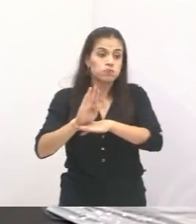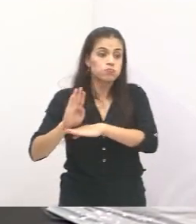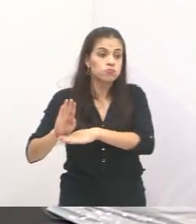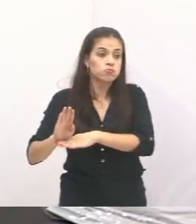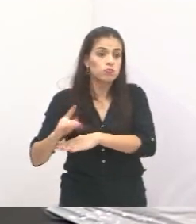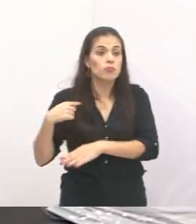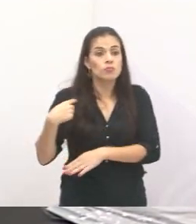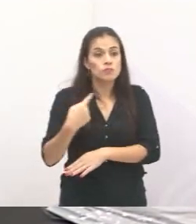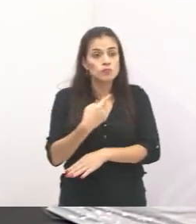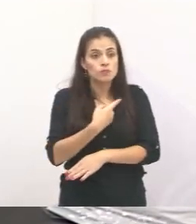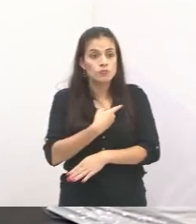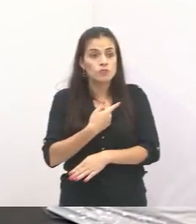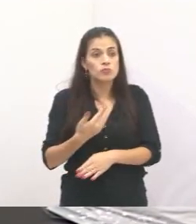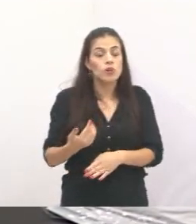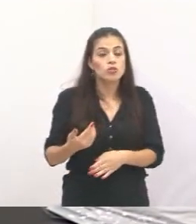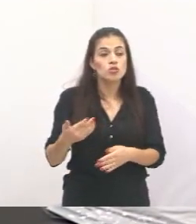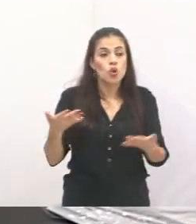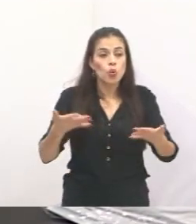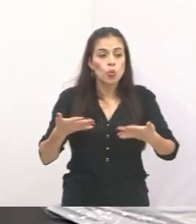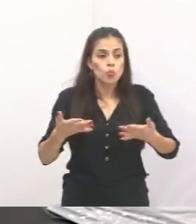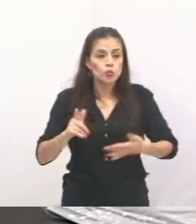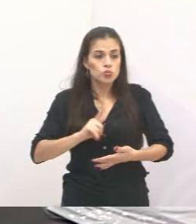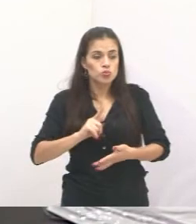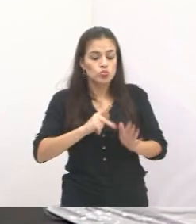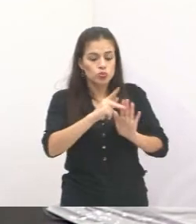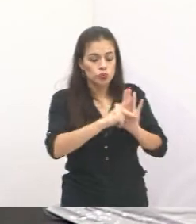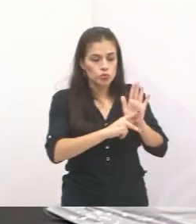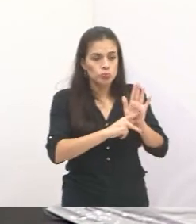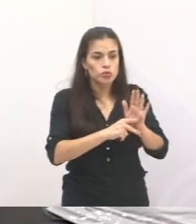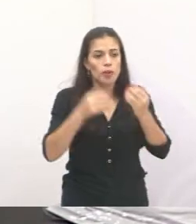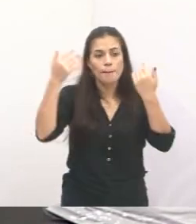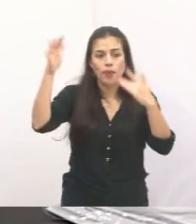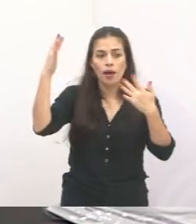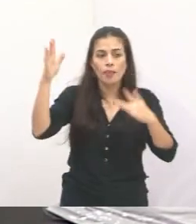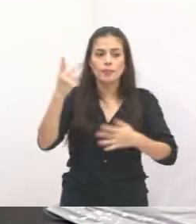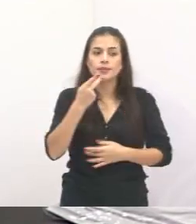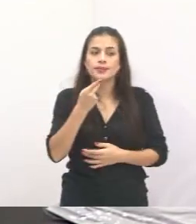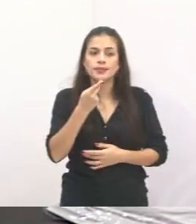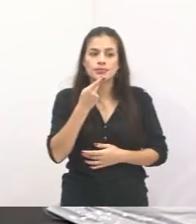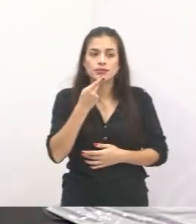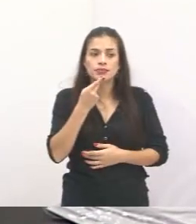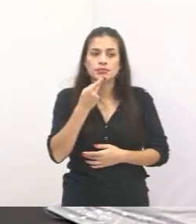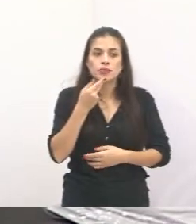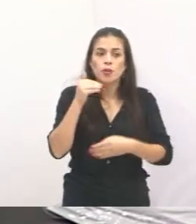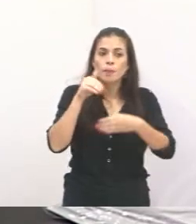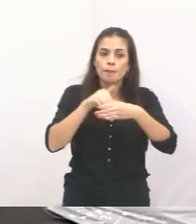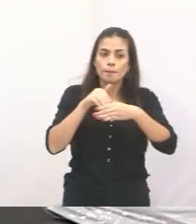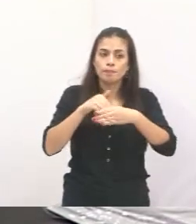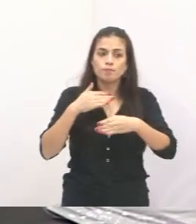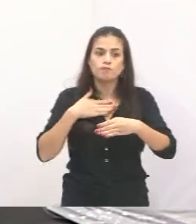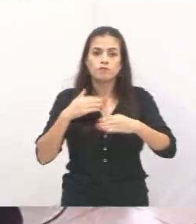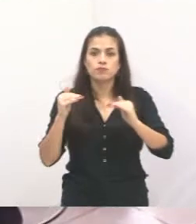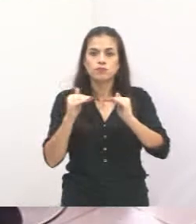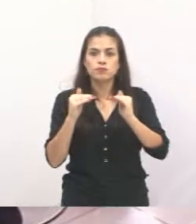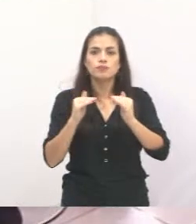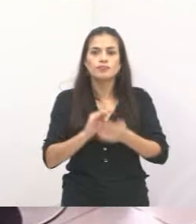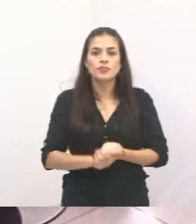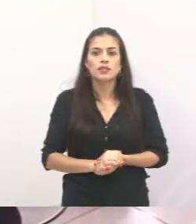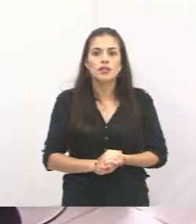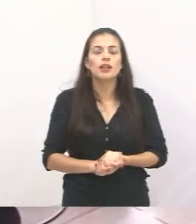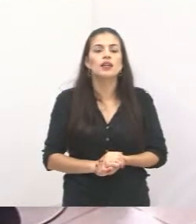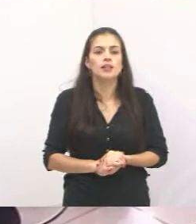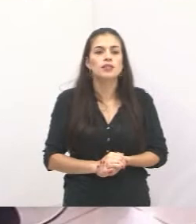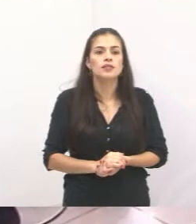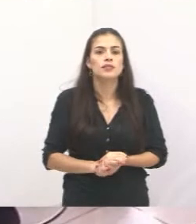chegar nesse consenso hoje. Parabéns, viu, Hernani? E dizer aqui que meu voto será favorável. Como vota o